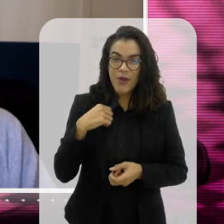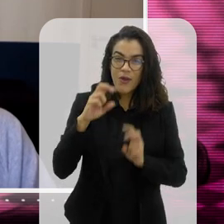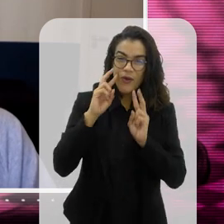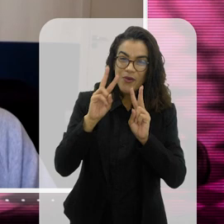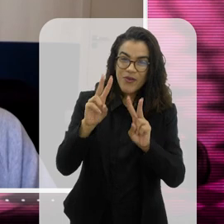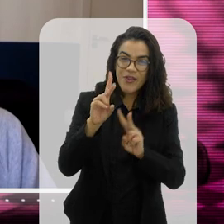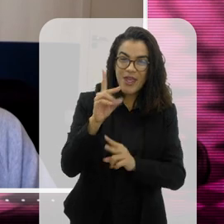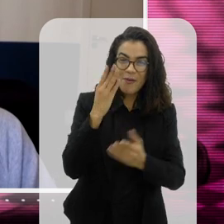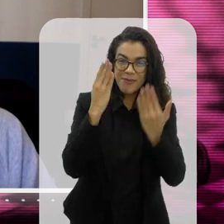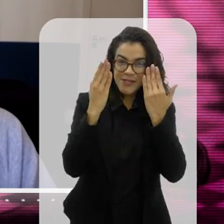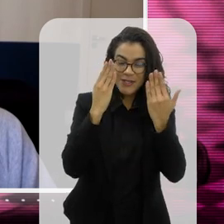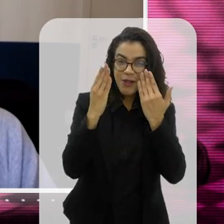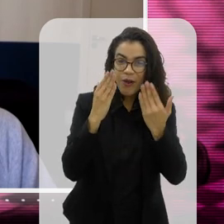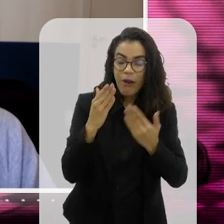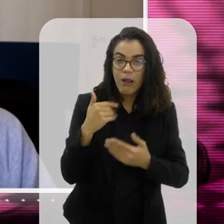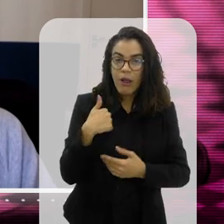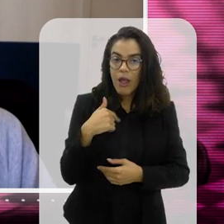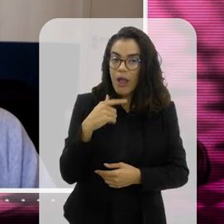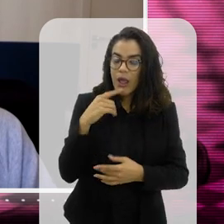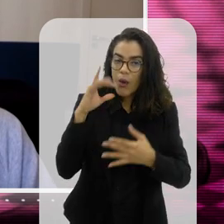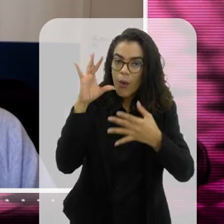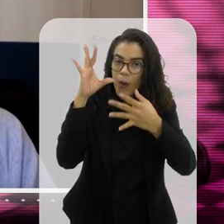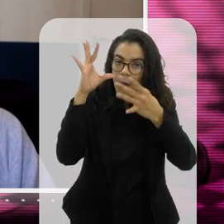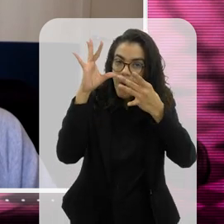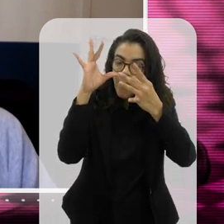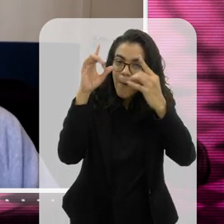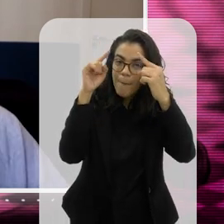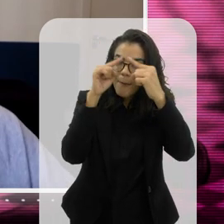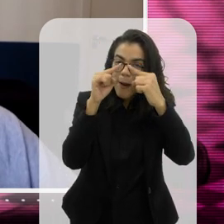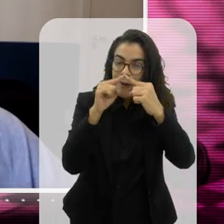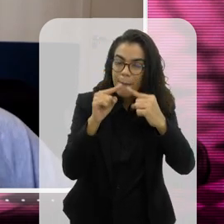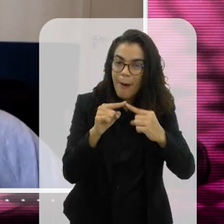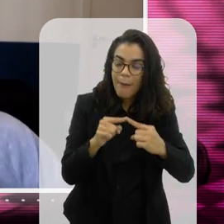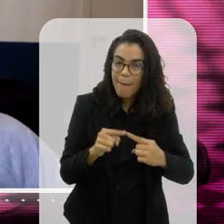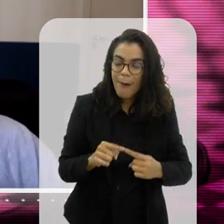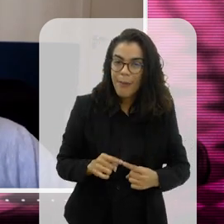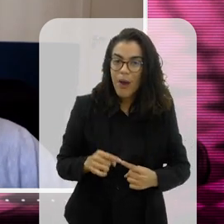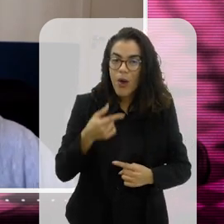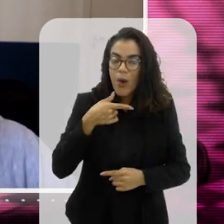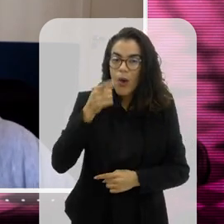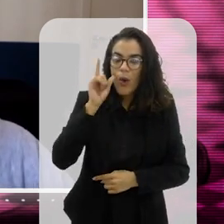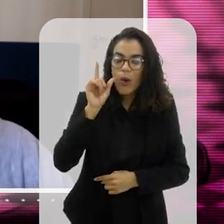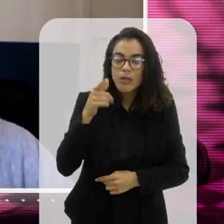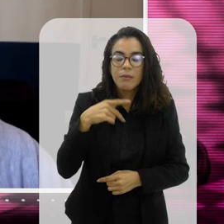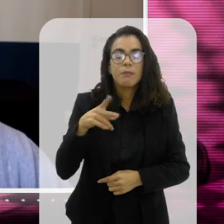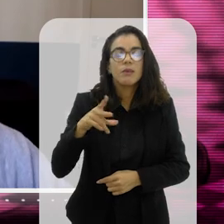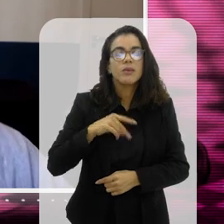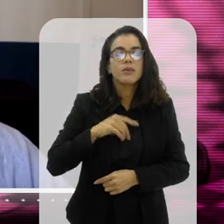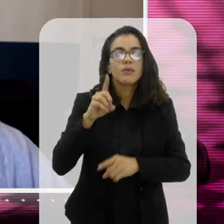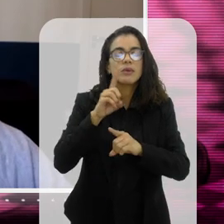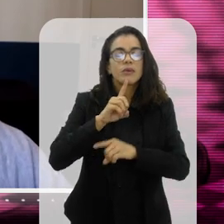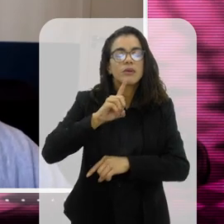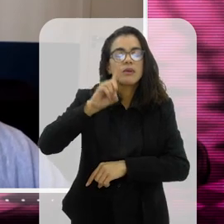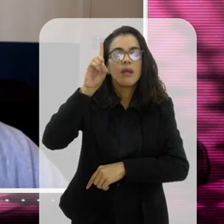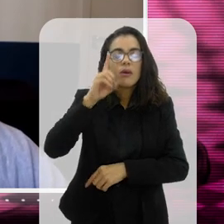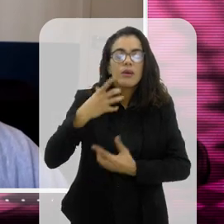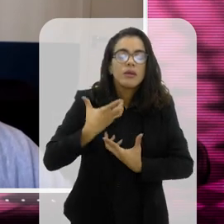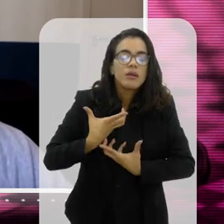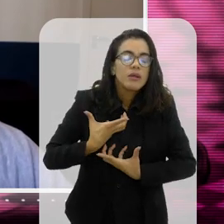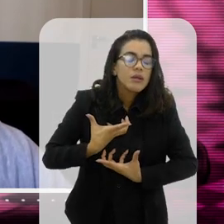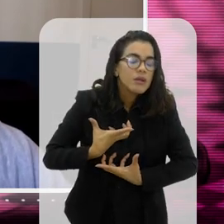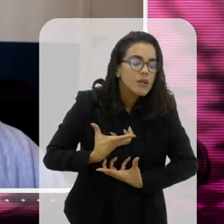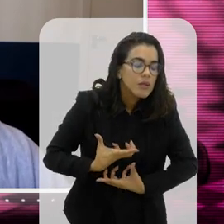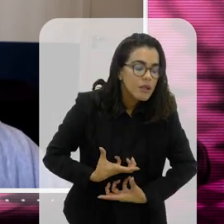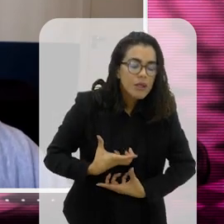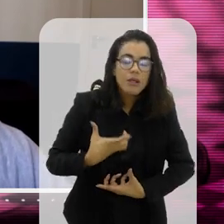Olha, eu ouvi aqui a Denise falando e falei, Jesus, eu me reconheci nessas pacientes. Porque ontem eu falei, meu Deus, falei pra minha